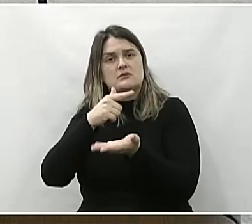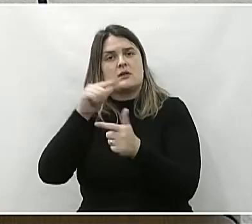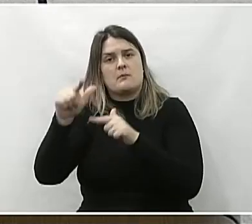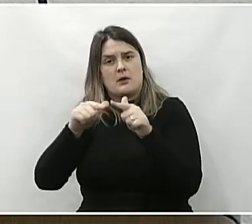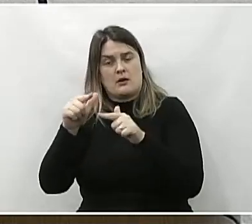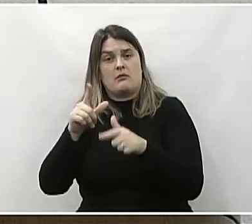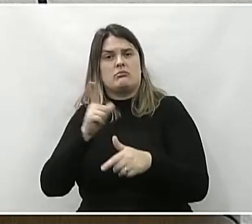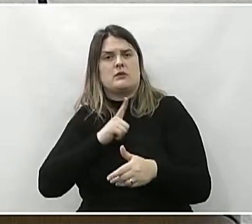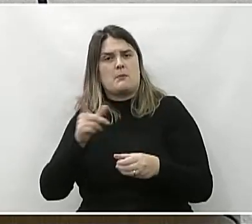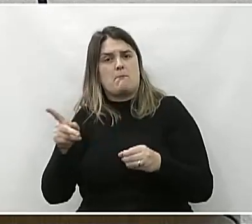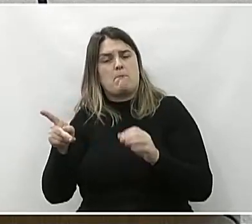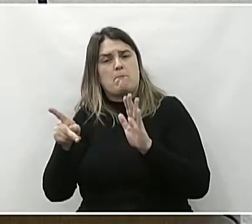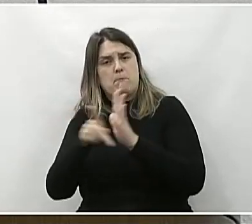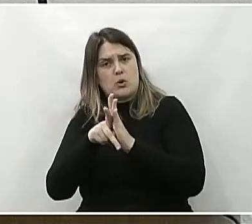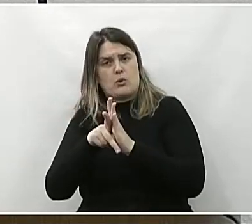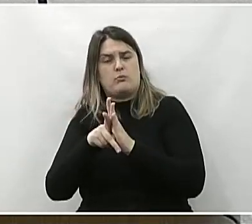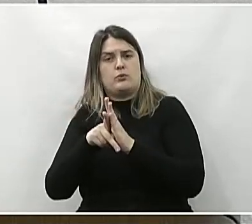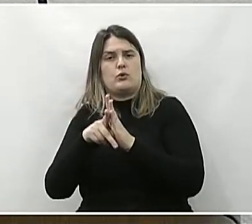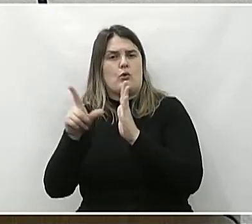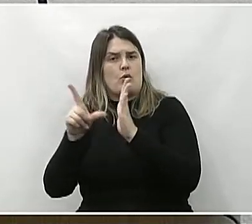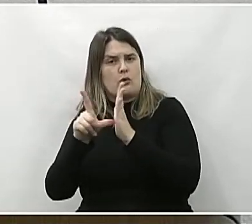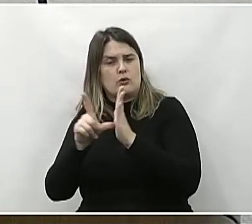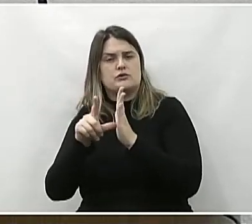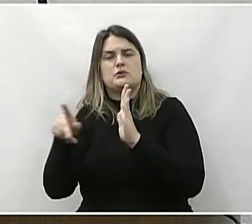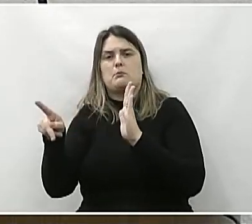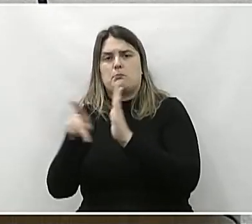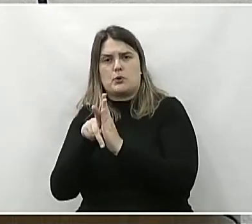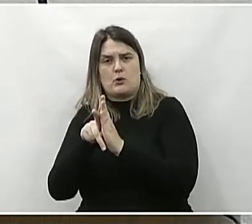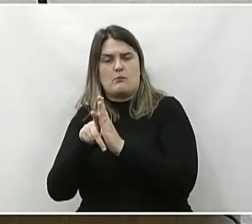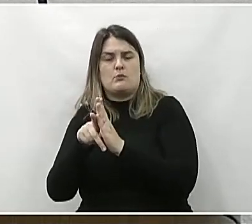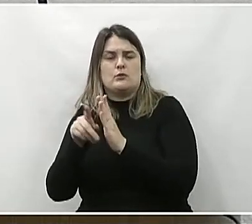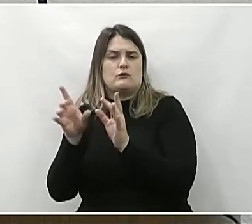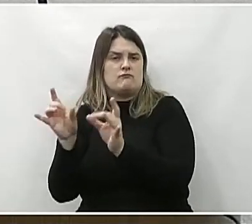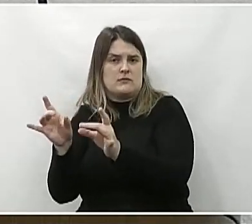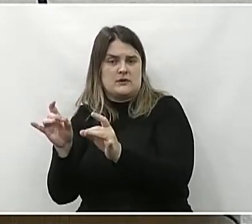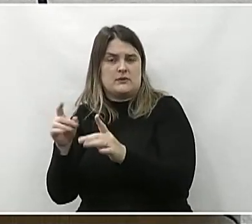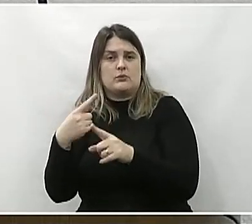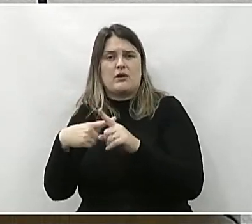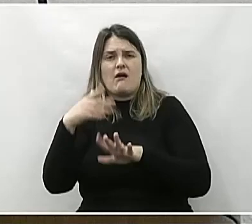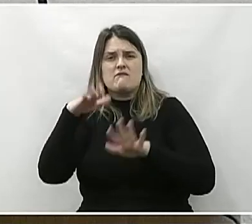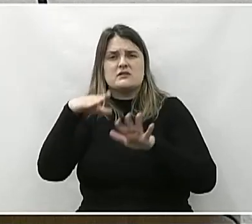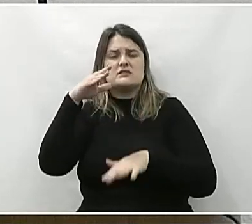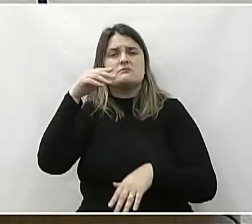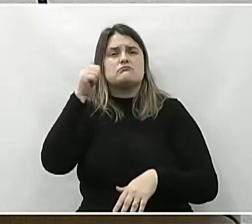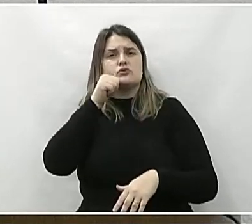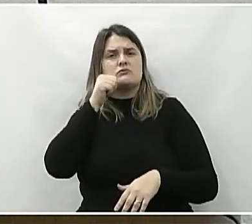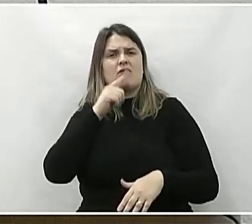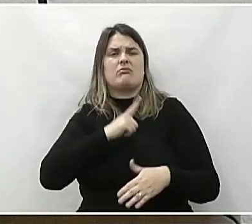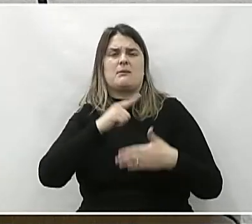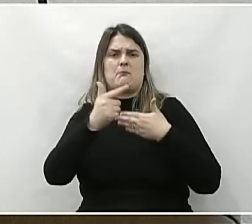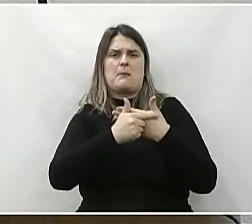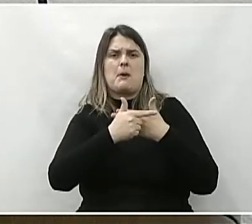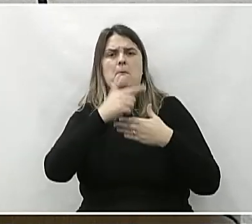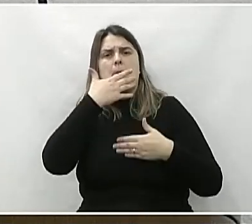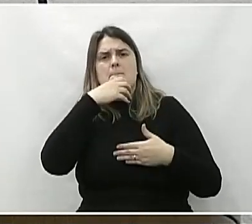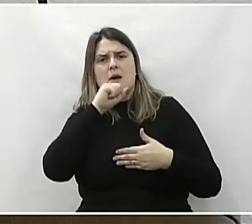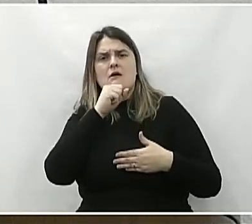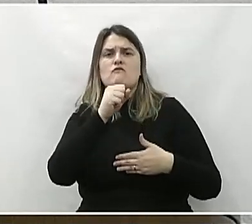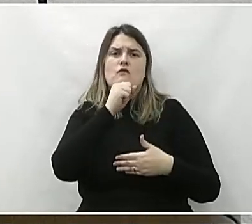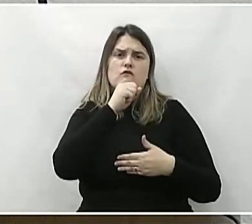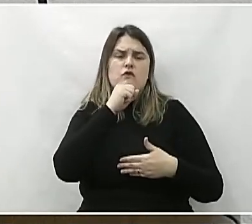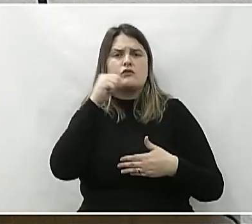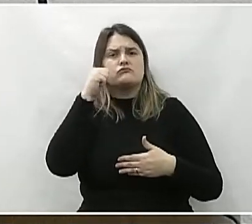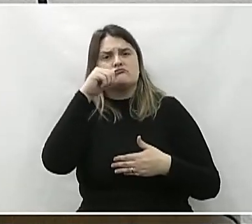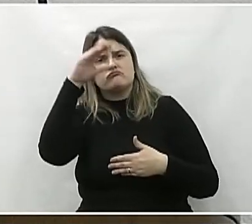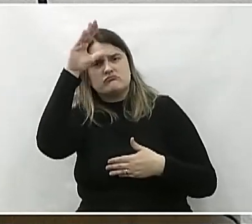mulher tem o seu próprio negócio para que essa mulher que faz o papel muitas vezes de pai vó dia